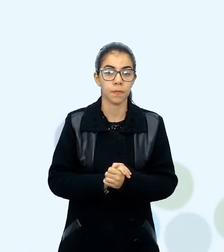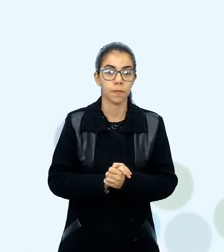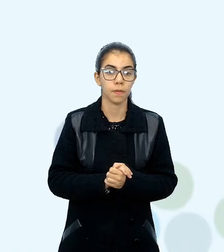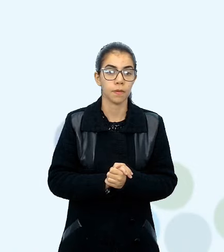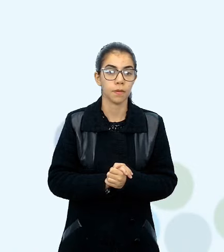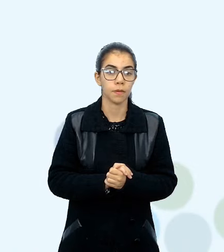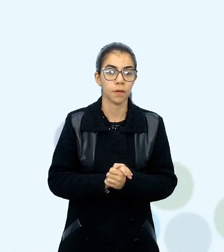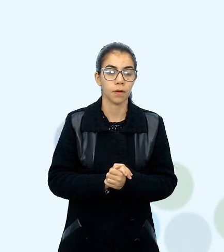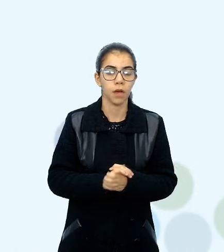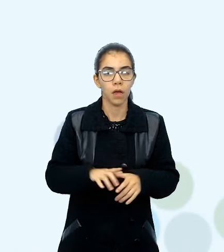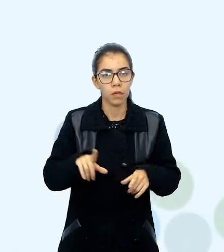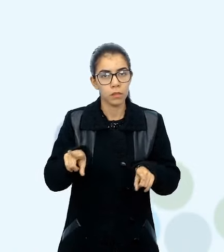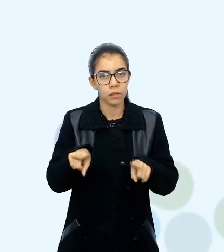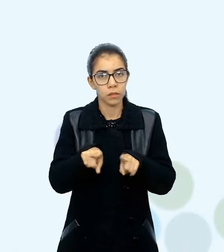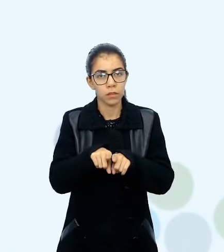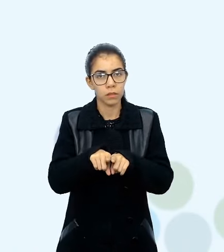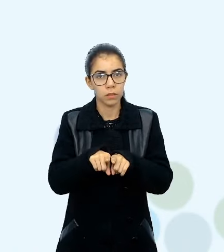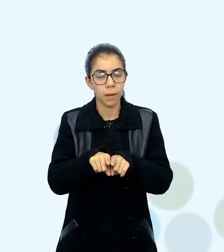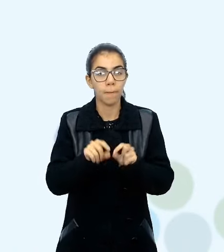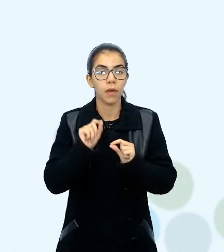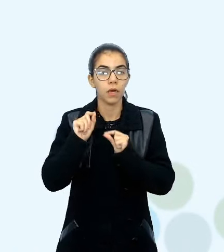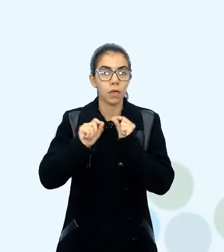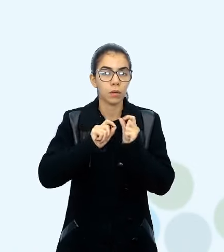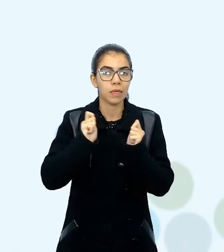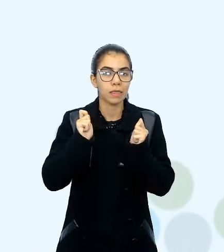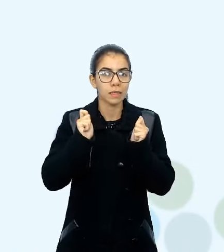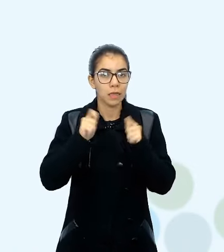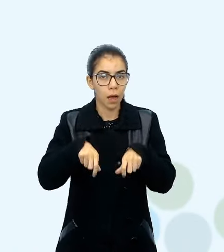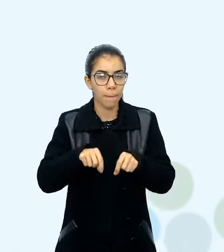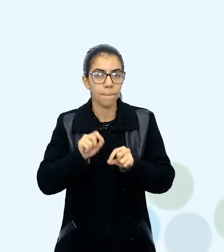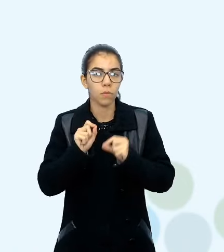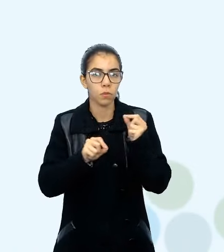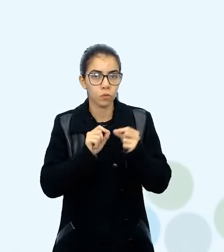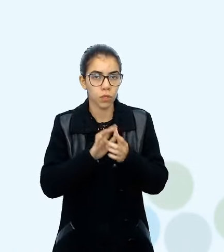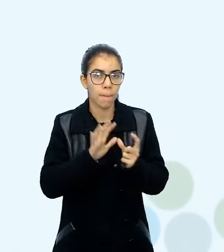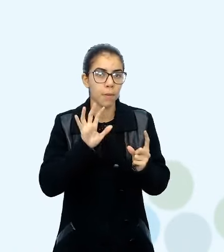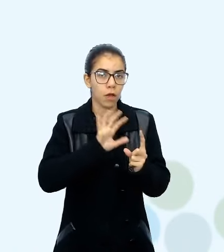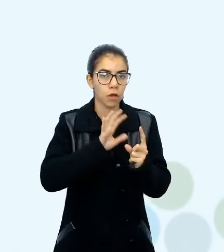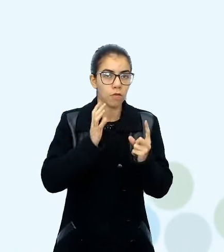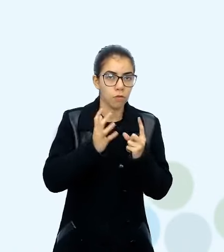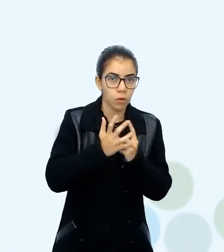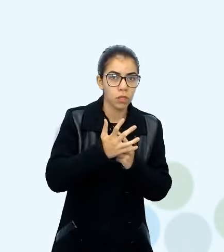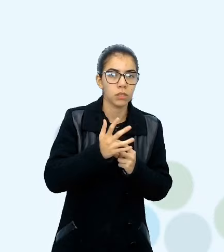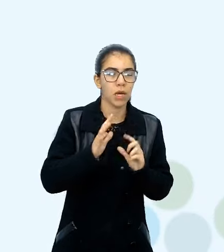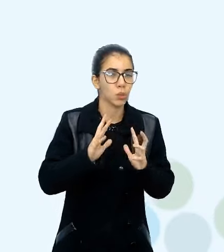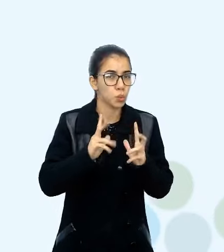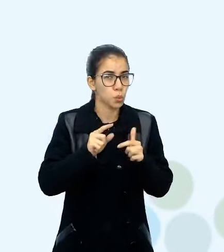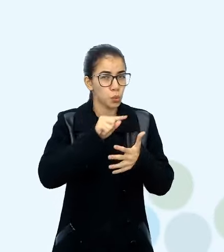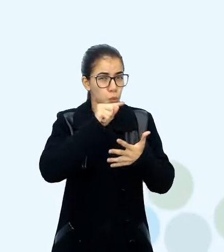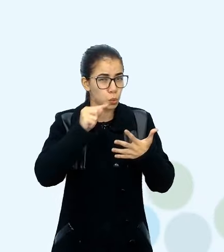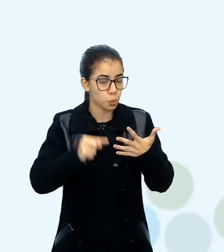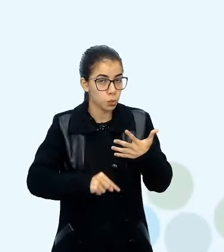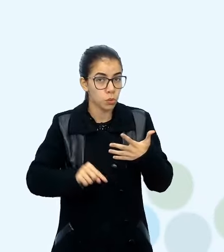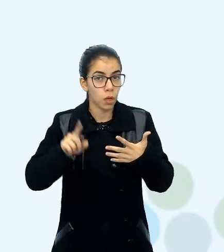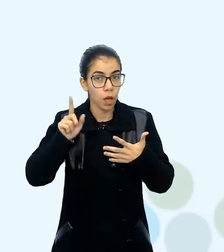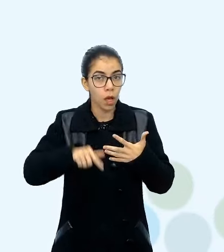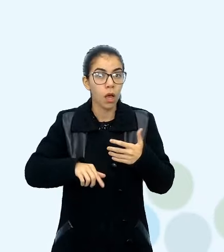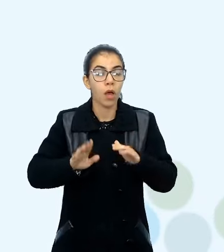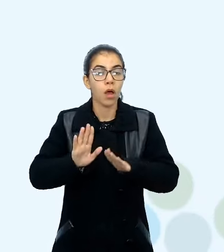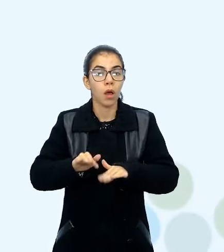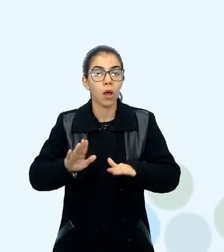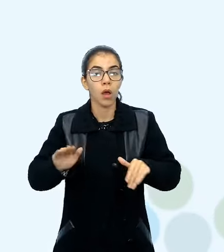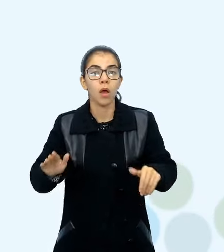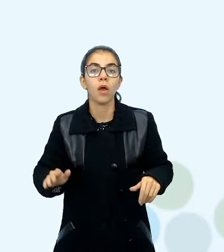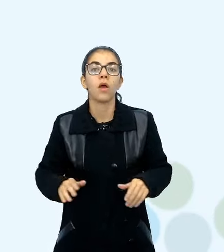E o que pode influenciar tudo isso, né? Então, a gente vê da criança, principalmente com deficiências